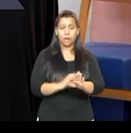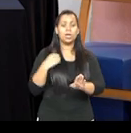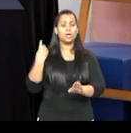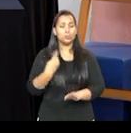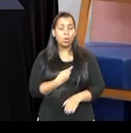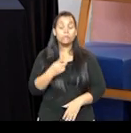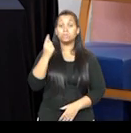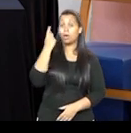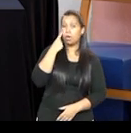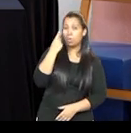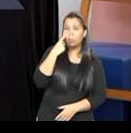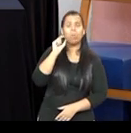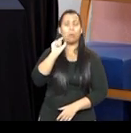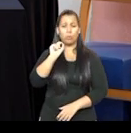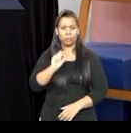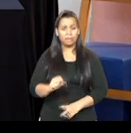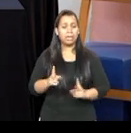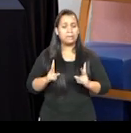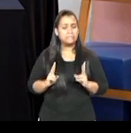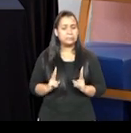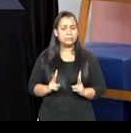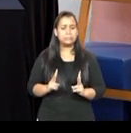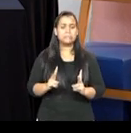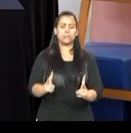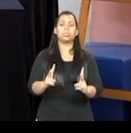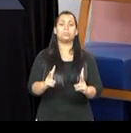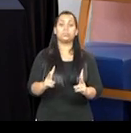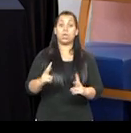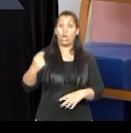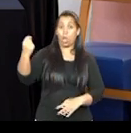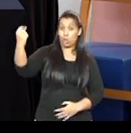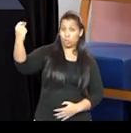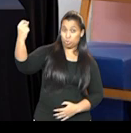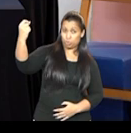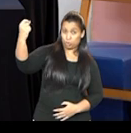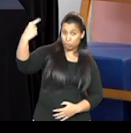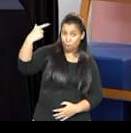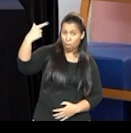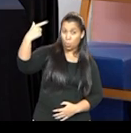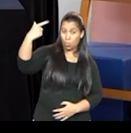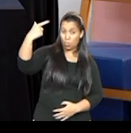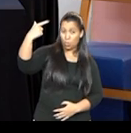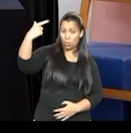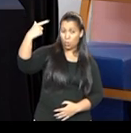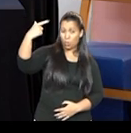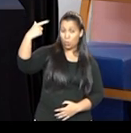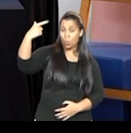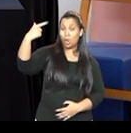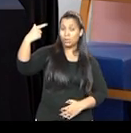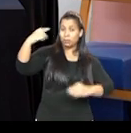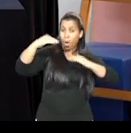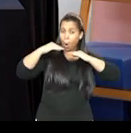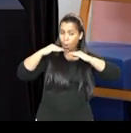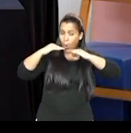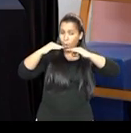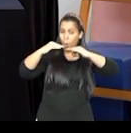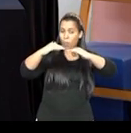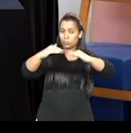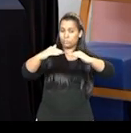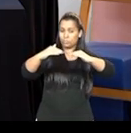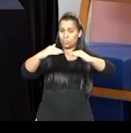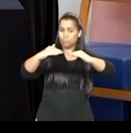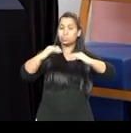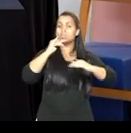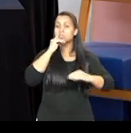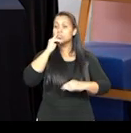pode observar que sempre que o Sol está mais próximo da linha do horizonte, ou seja,